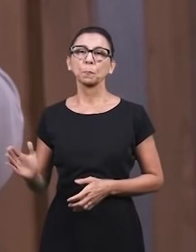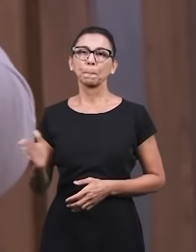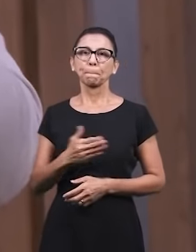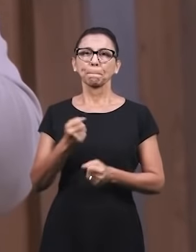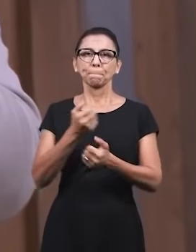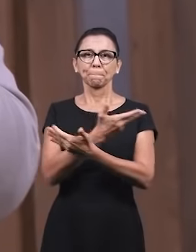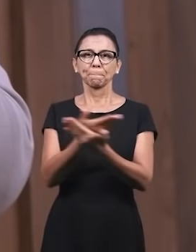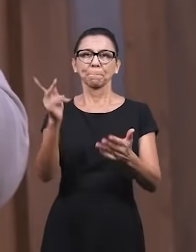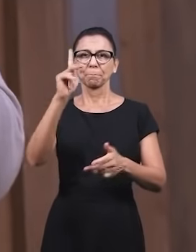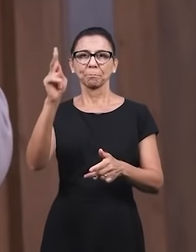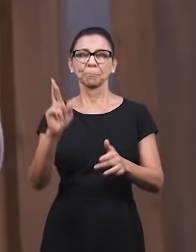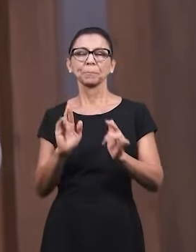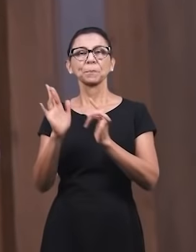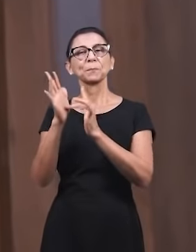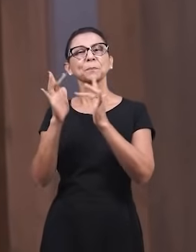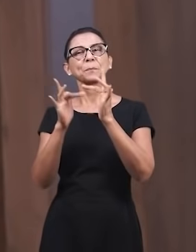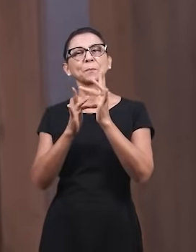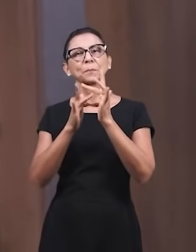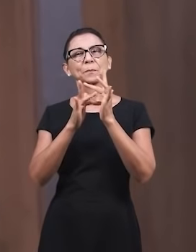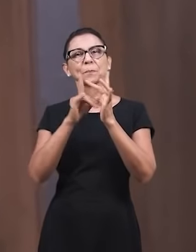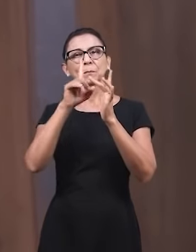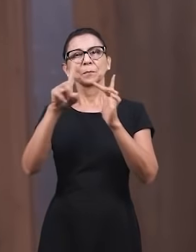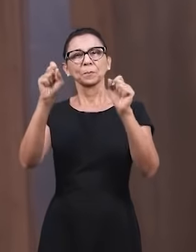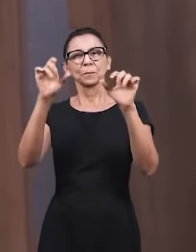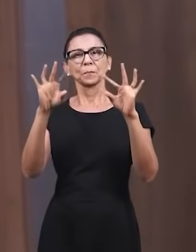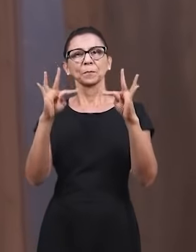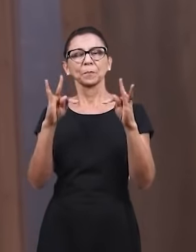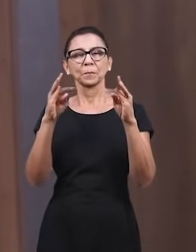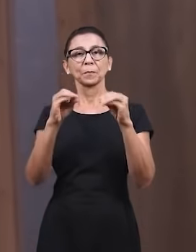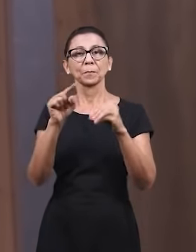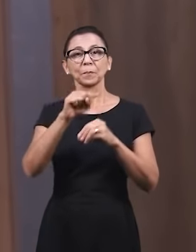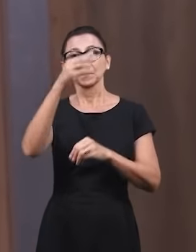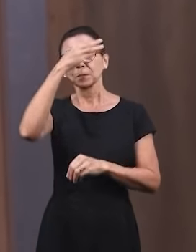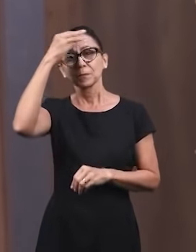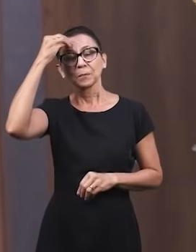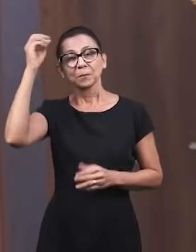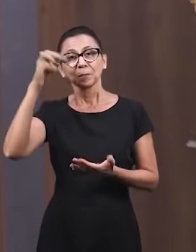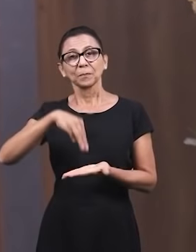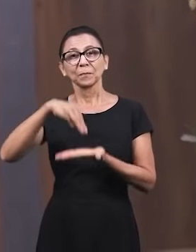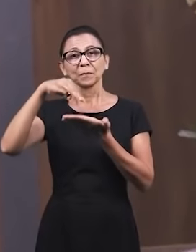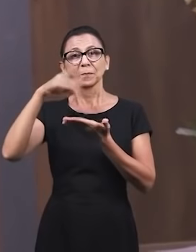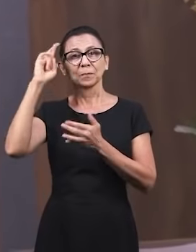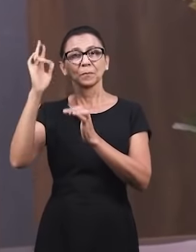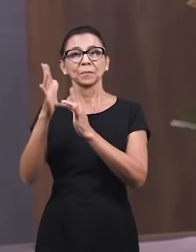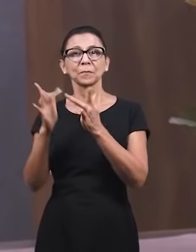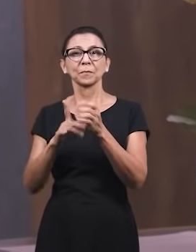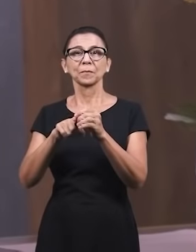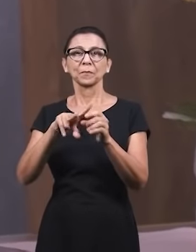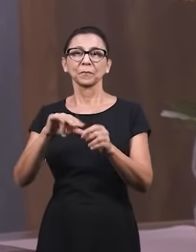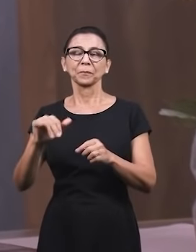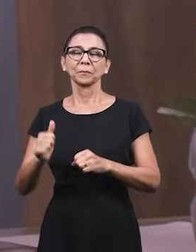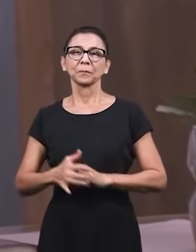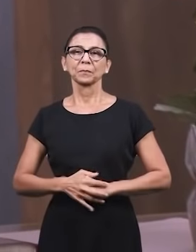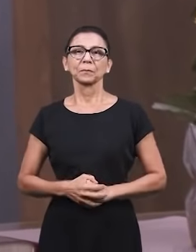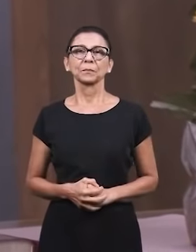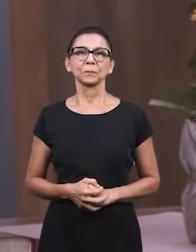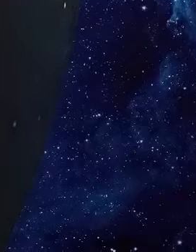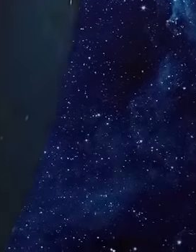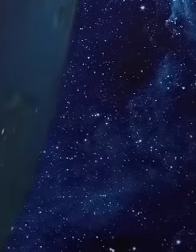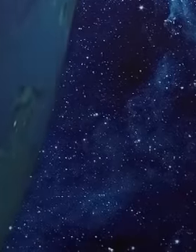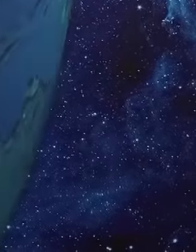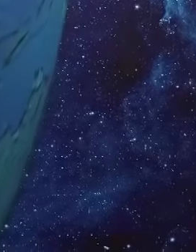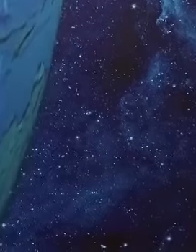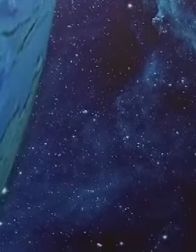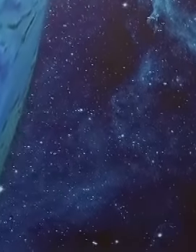quero me despedir de todos com a paz do Senhor Jesus. Que Deus abençoe a todos. E não esqueça, Maranata, o Senhor Jesus vem!